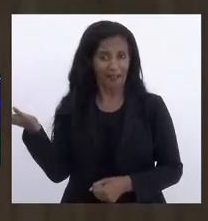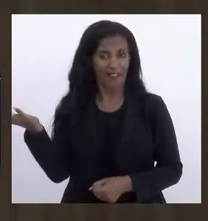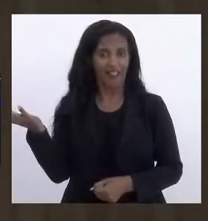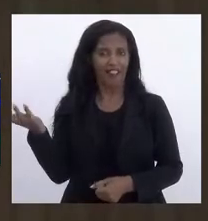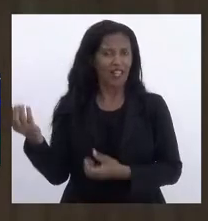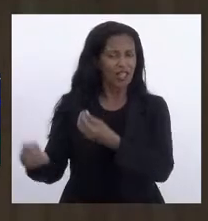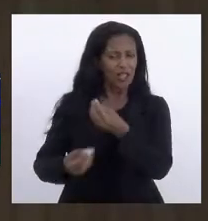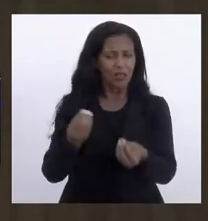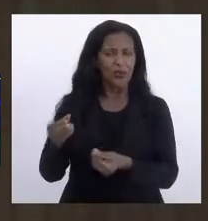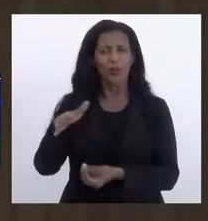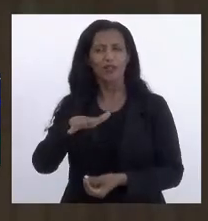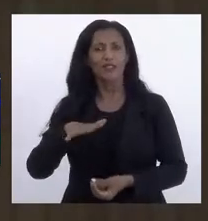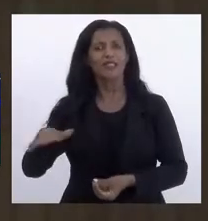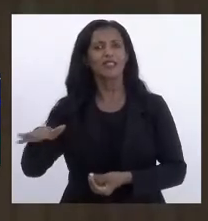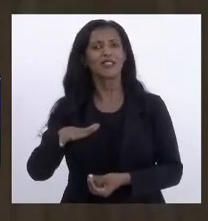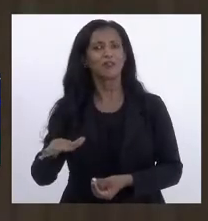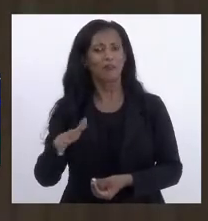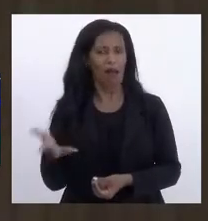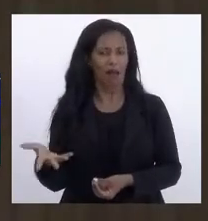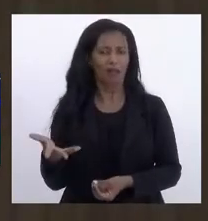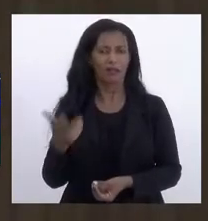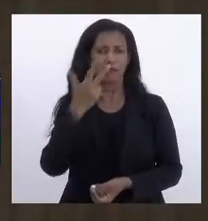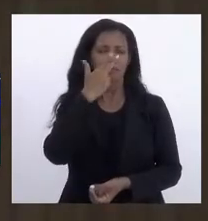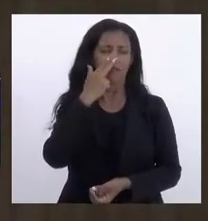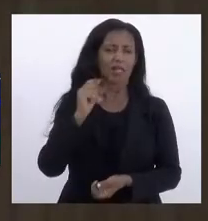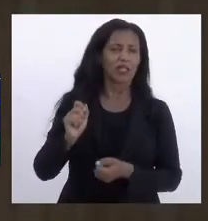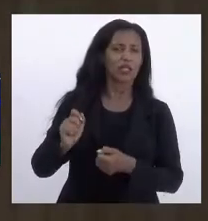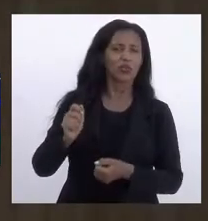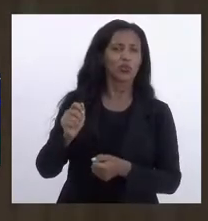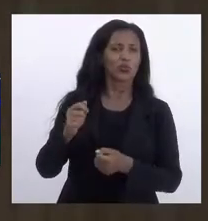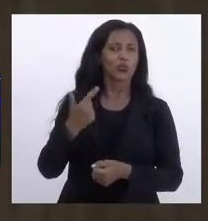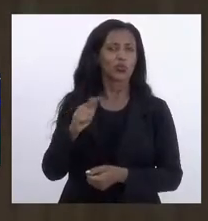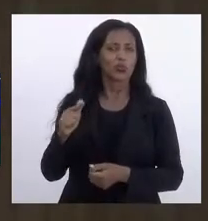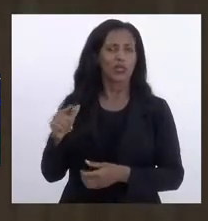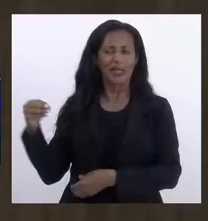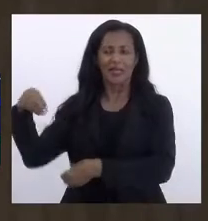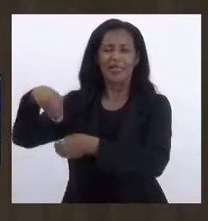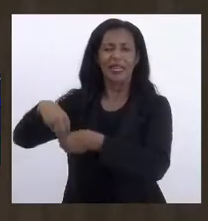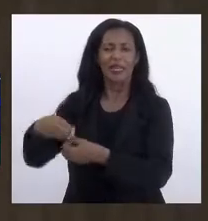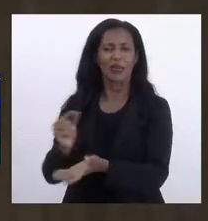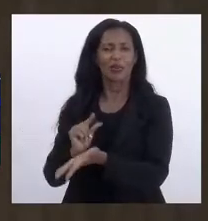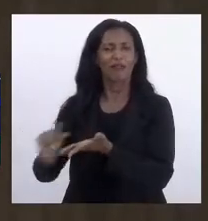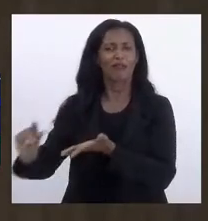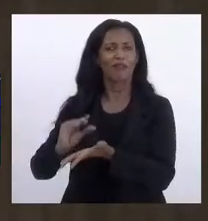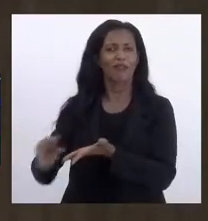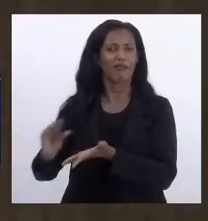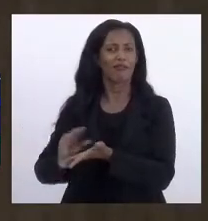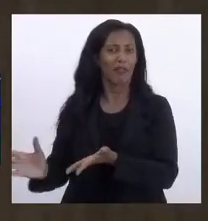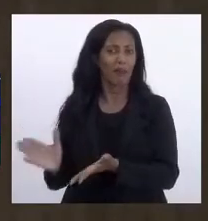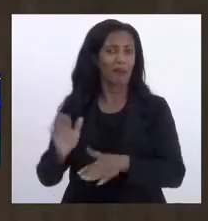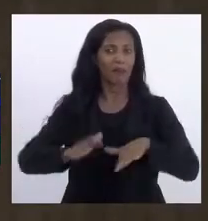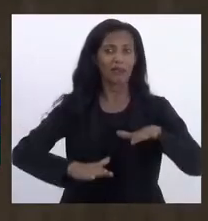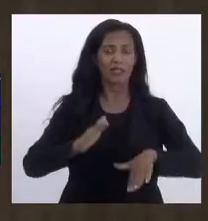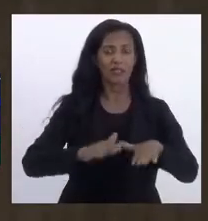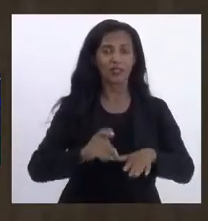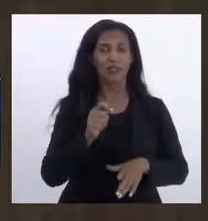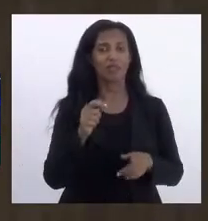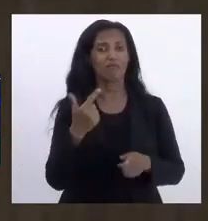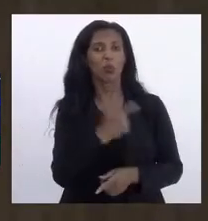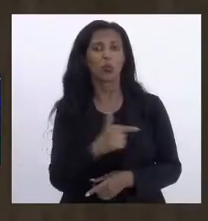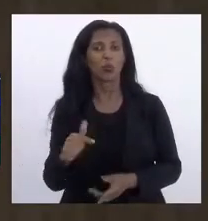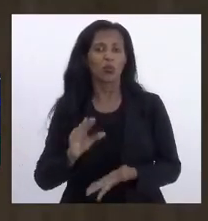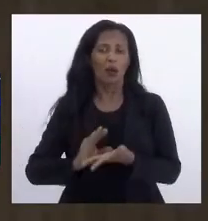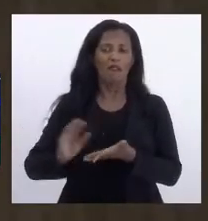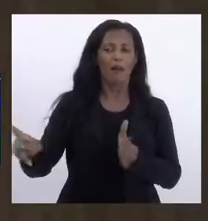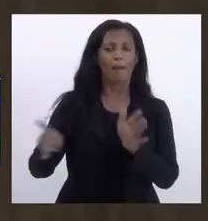que esses espaços muitas vezes são relegados. Não está encaixado na verba da rede estadual, mas também muitas vezes não tem uma